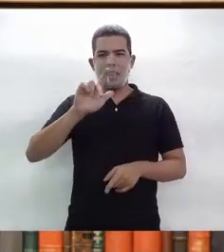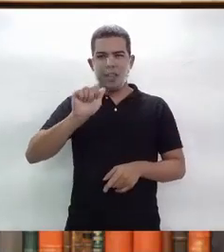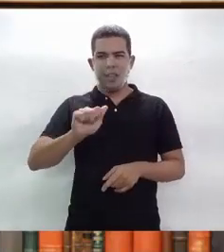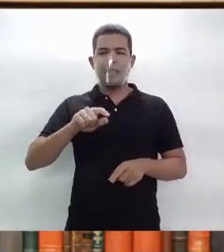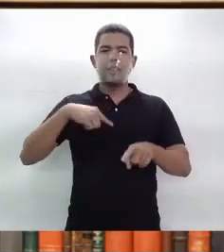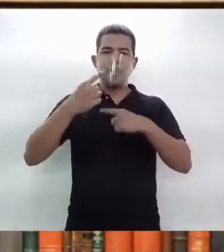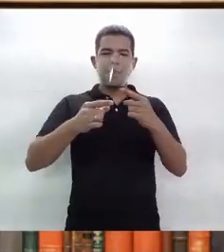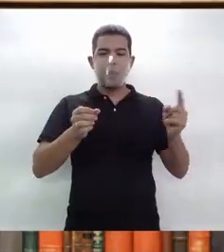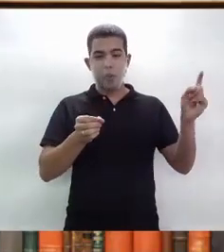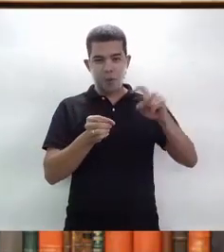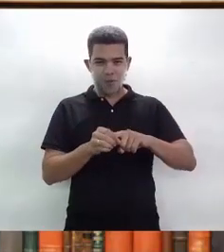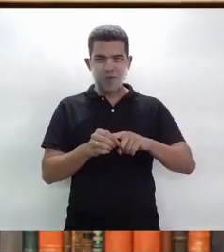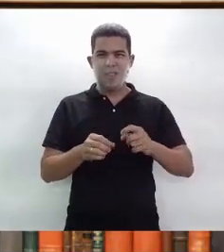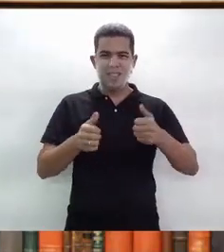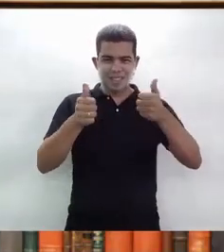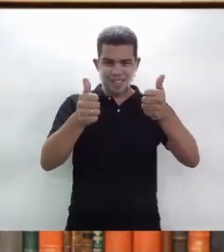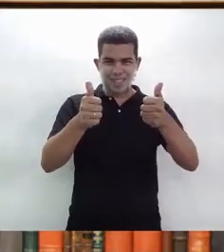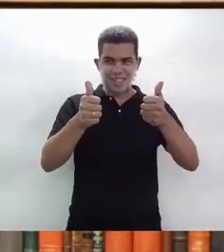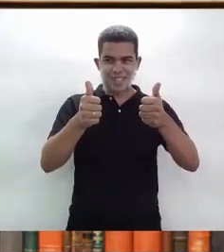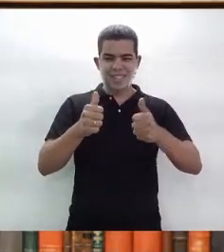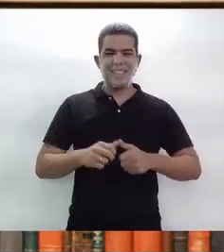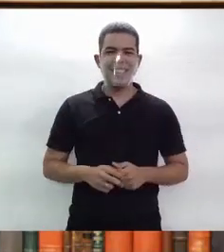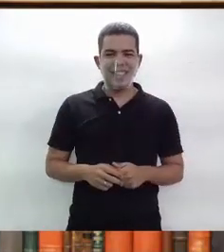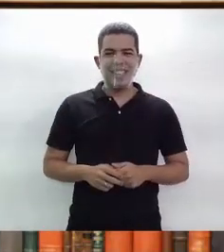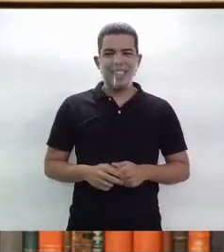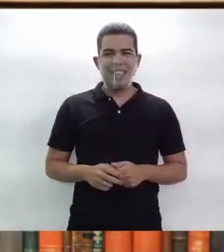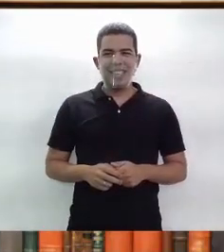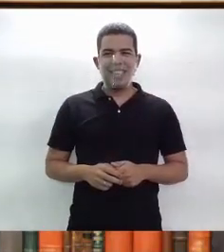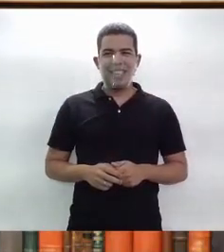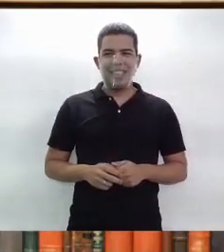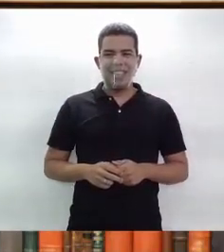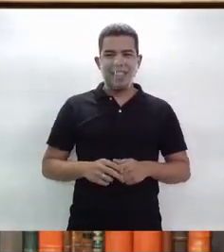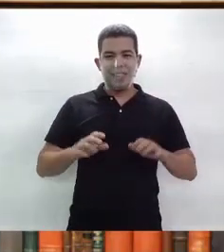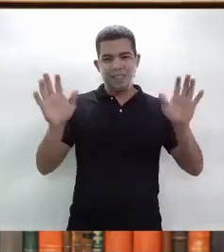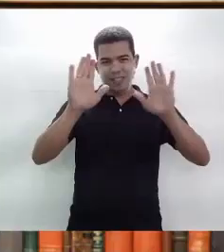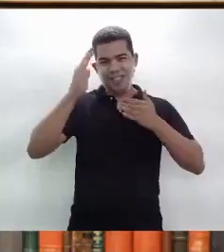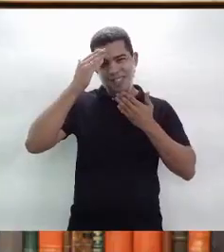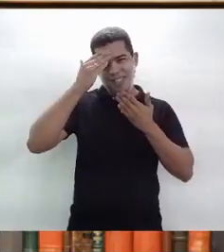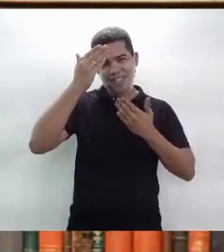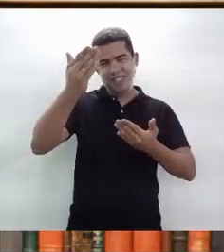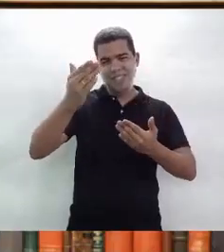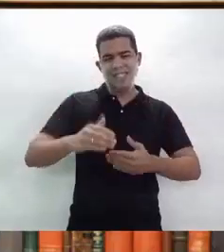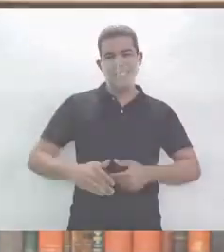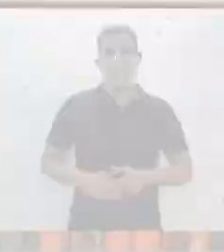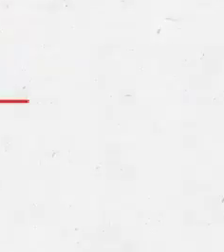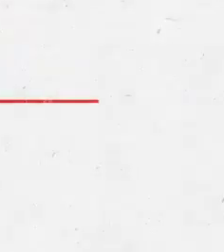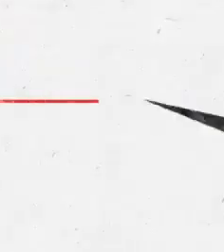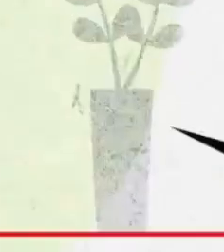voltará numa próxima oportunidade, desde já, certo? Obrigada, prof. Muito obrigado.